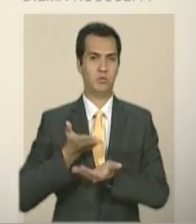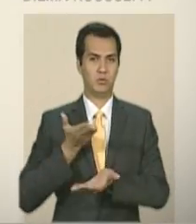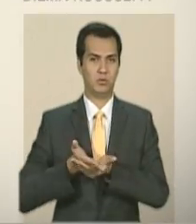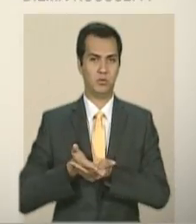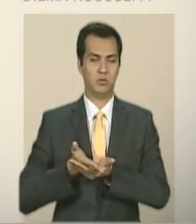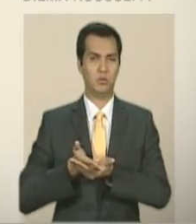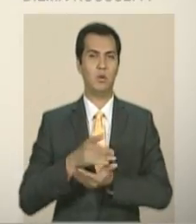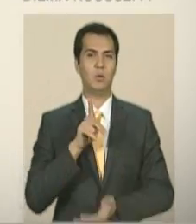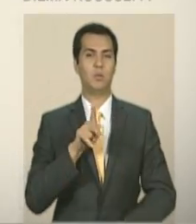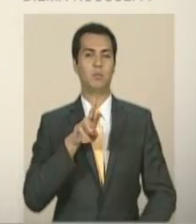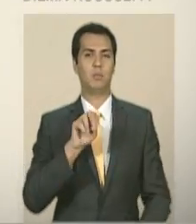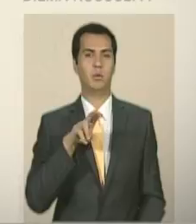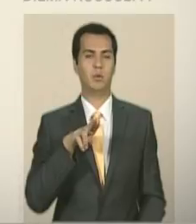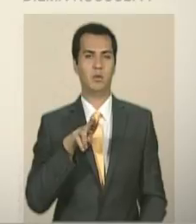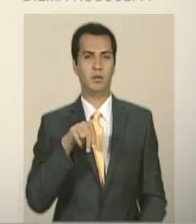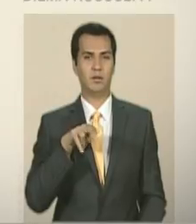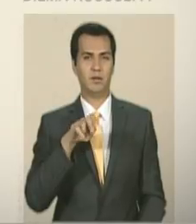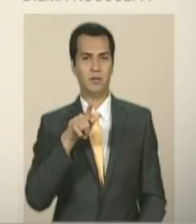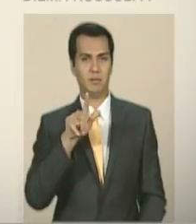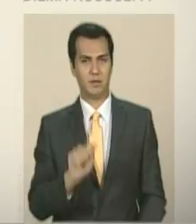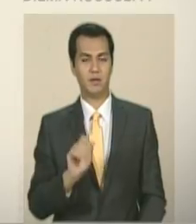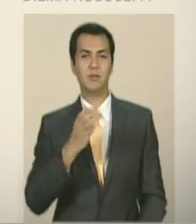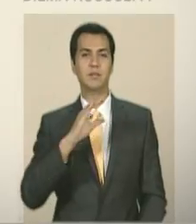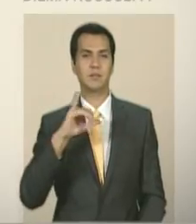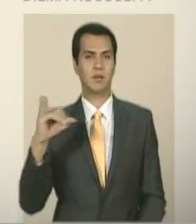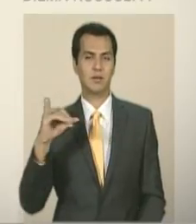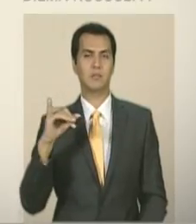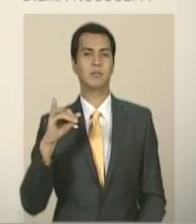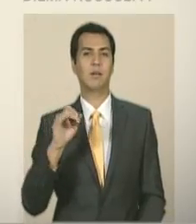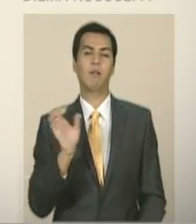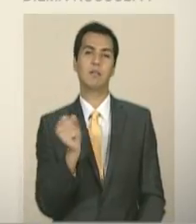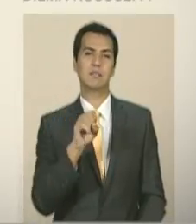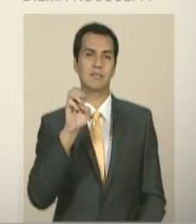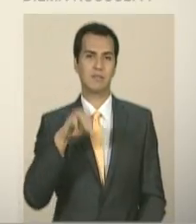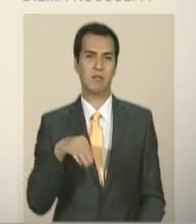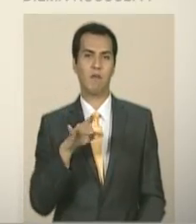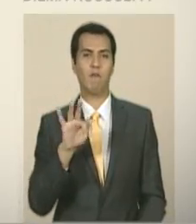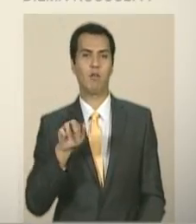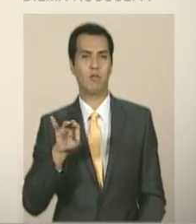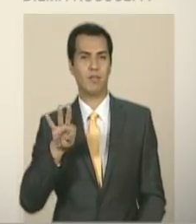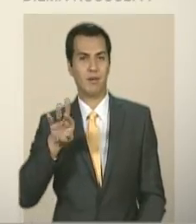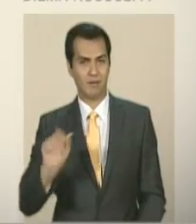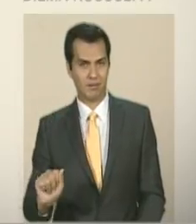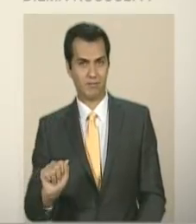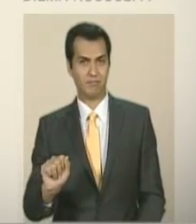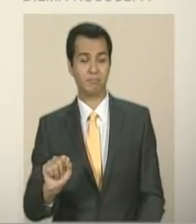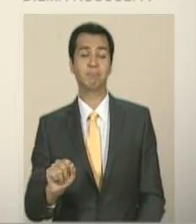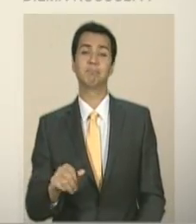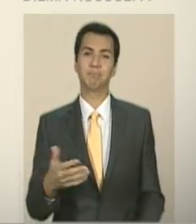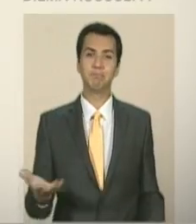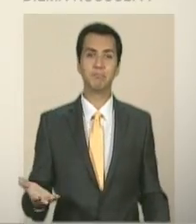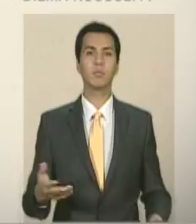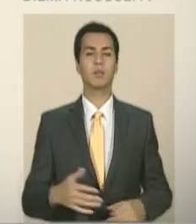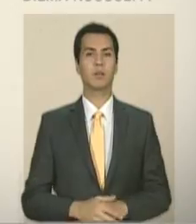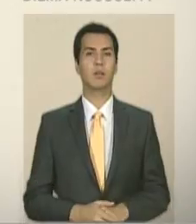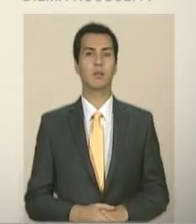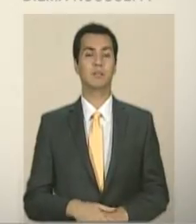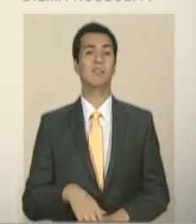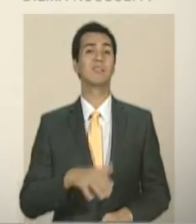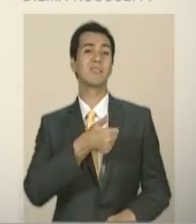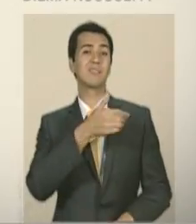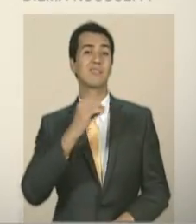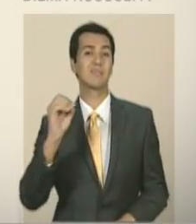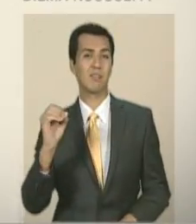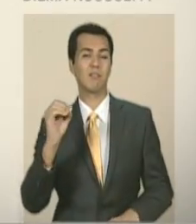do programa Ciência sem Fronteira sem instituições públicas sabe Luciano já usa o Enem na seleção